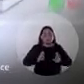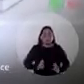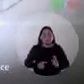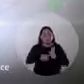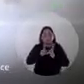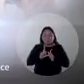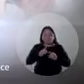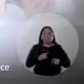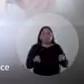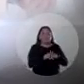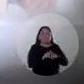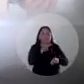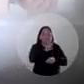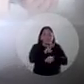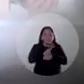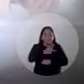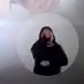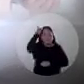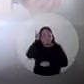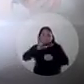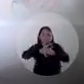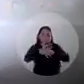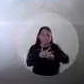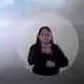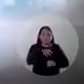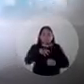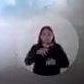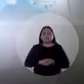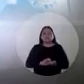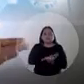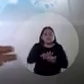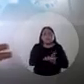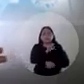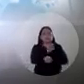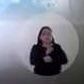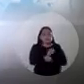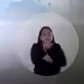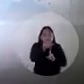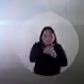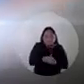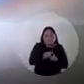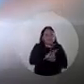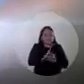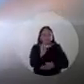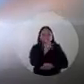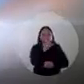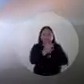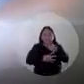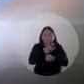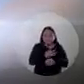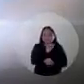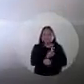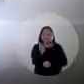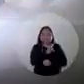diagnóstico precoce e tratamento dos infectados pela covid. Ninguém vai ter que esperar seis meses e nem